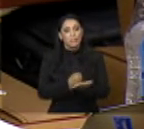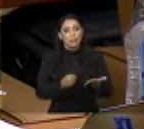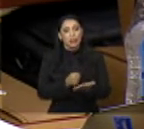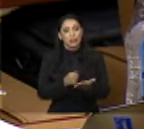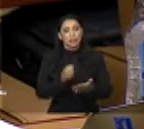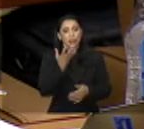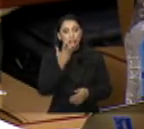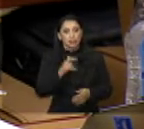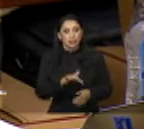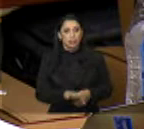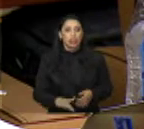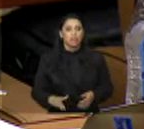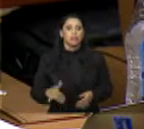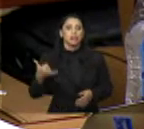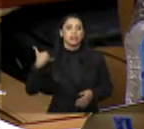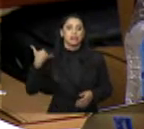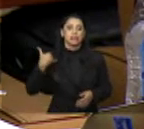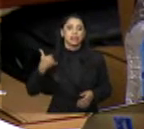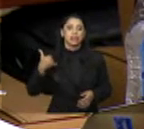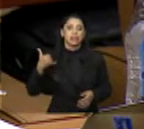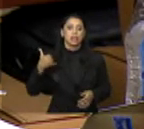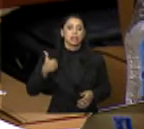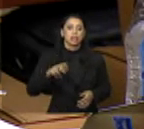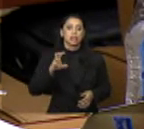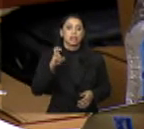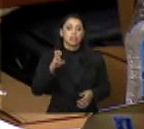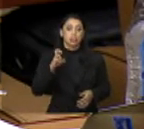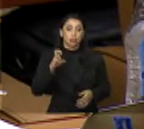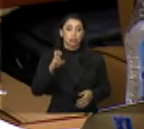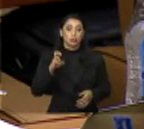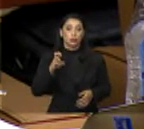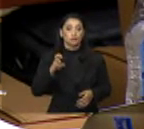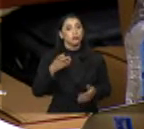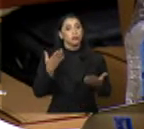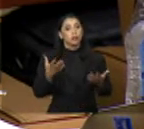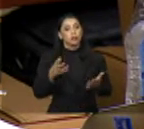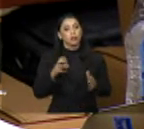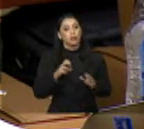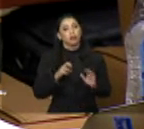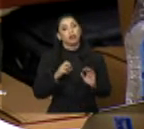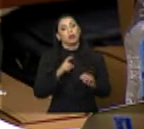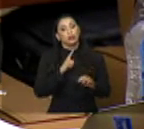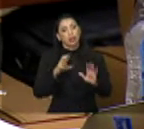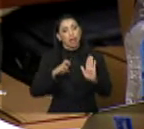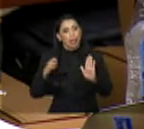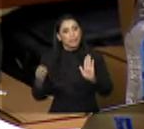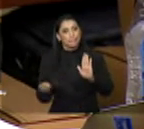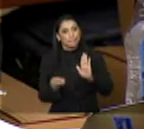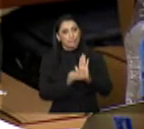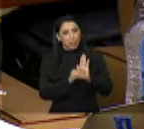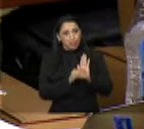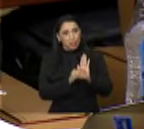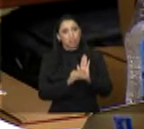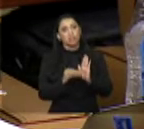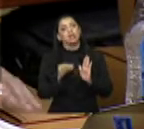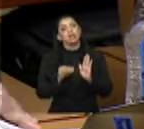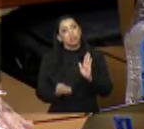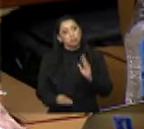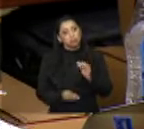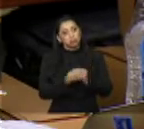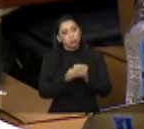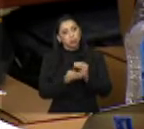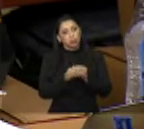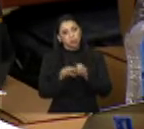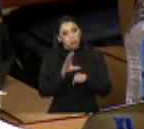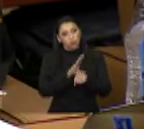idade portanto Este foi um acréscimo feito pela Emenda Constitucional número 506